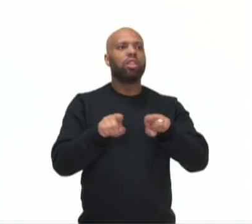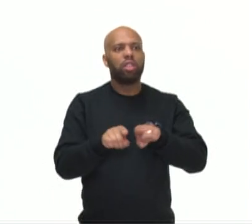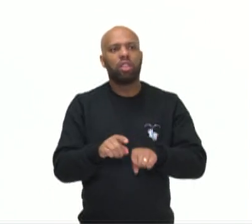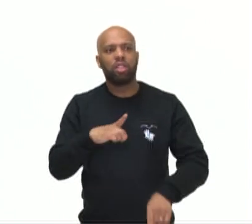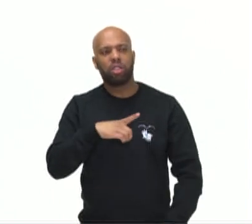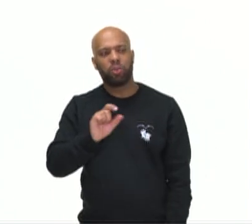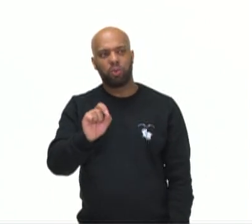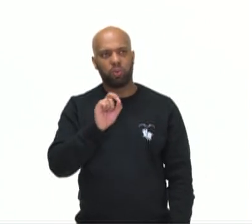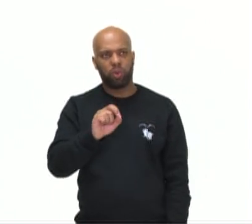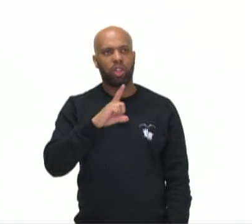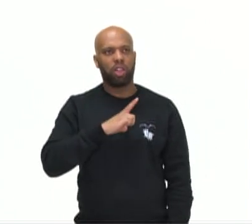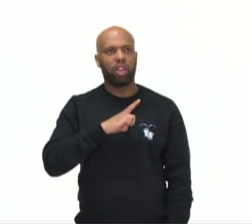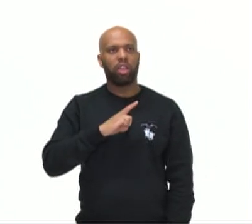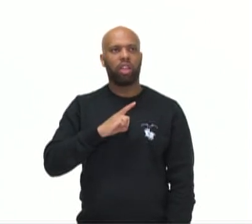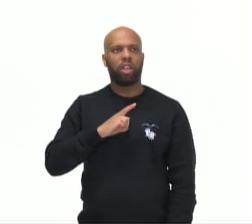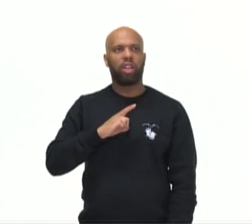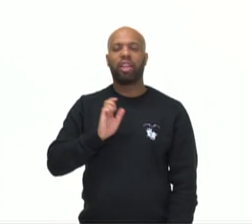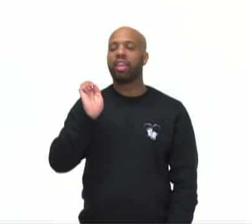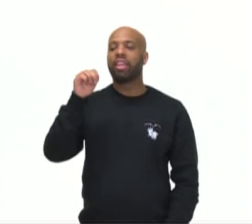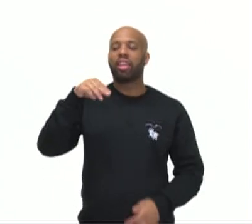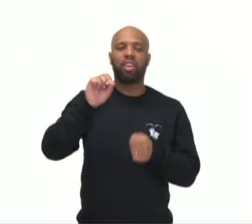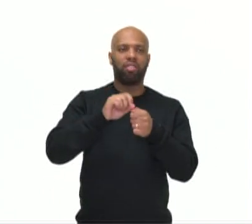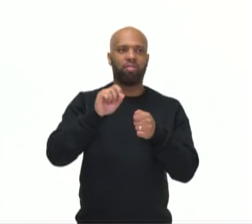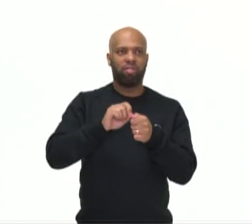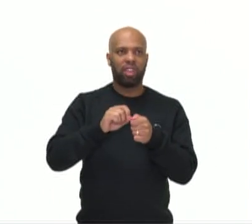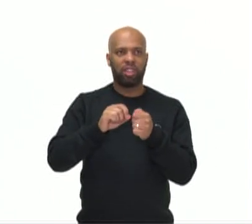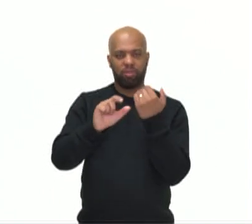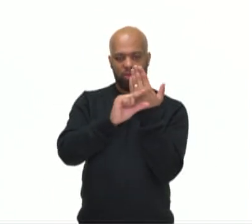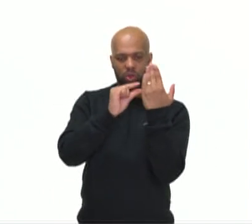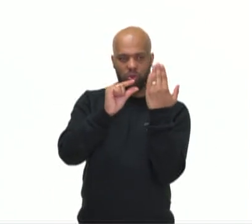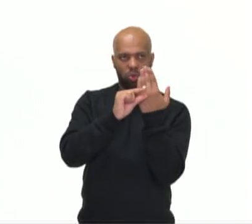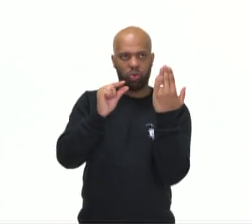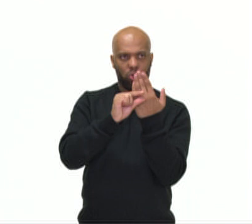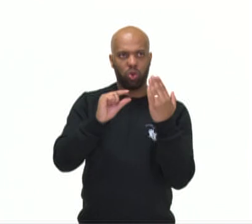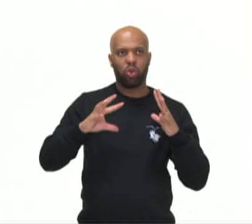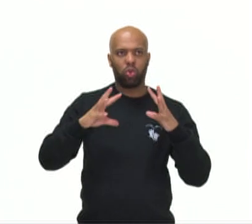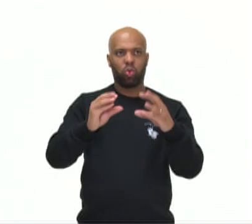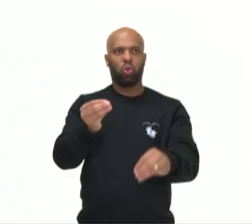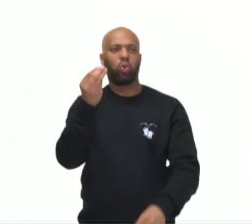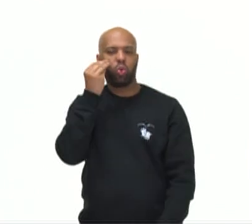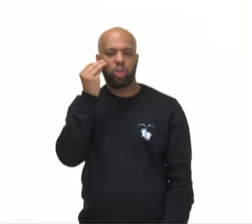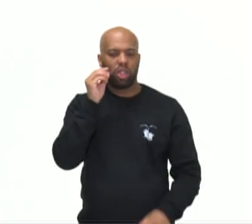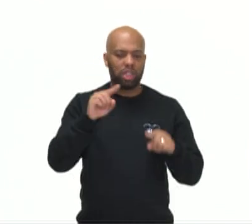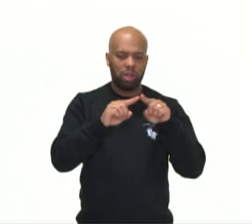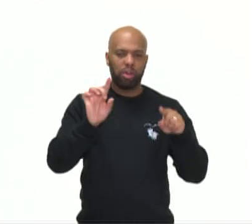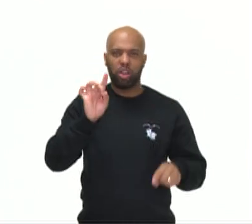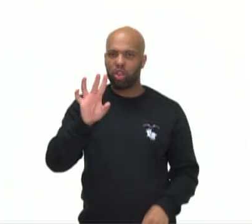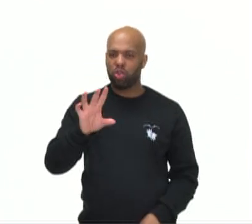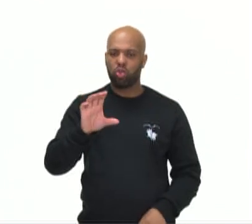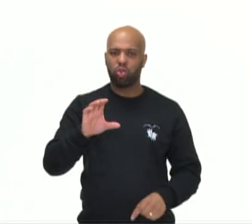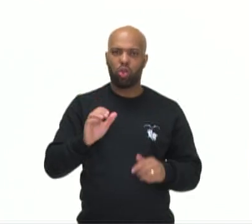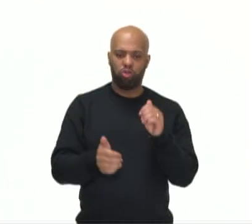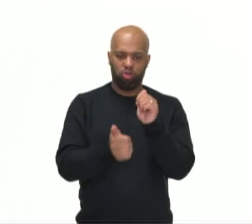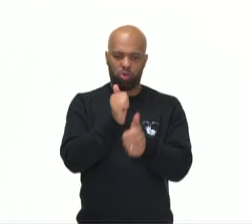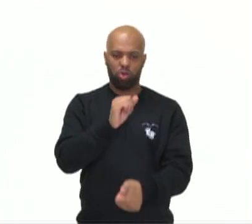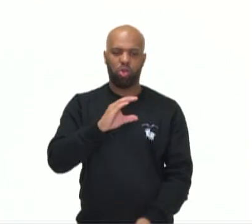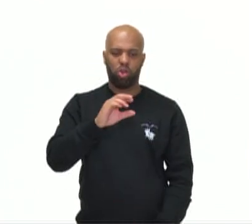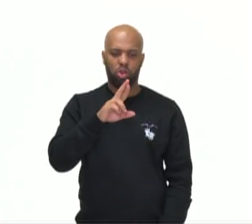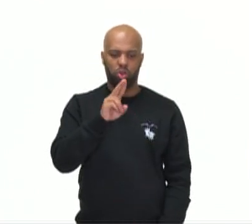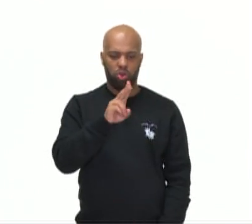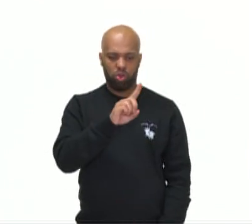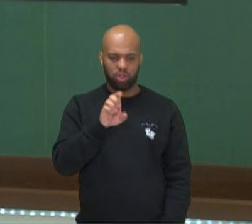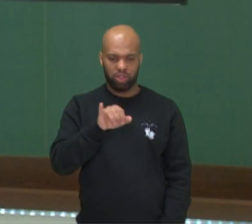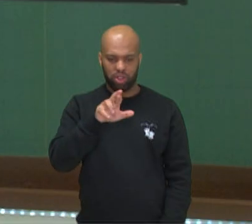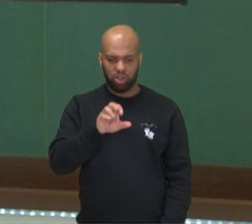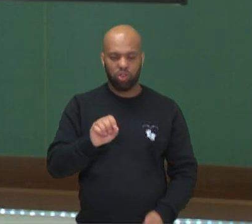aqui a referência de quem elaborou essa charge, né? Todo mundo tenta, mas só o Cruzeiro fez 80. Exige